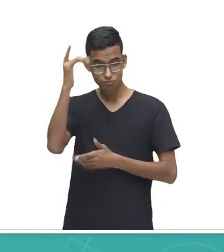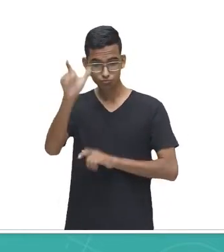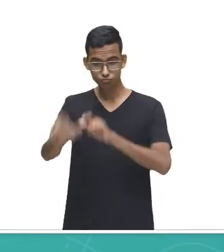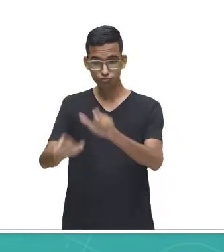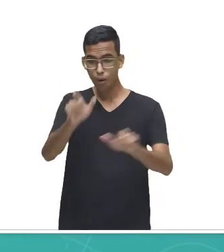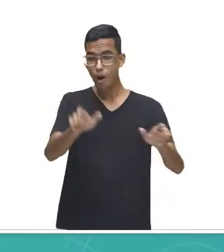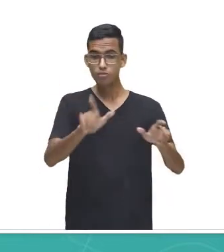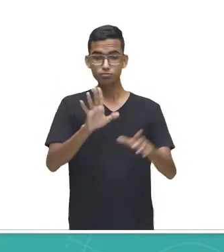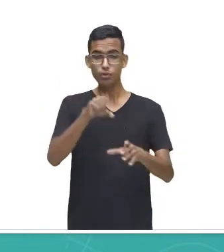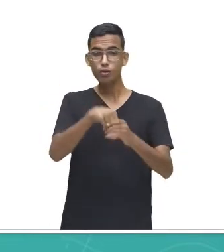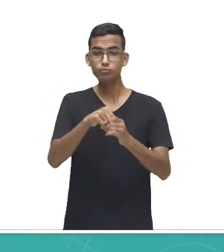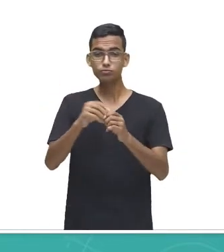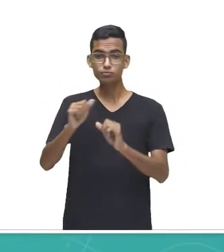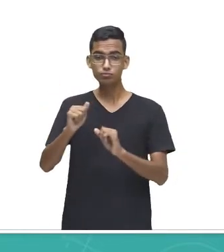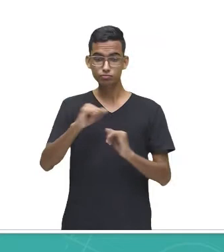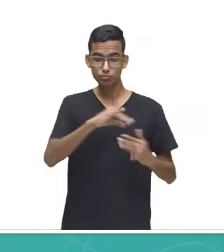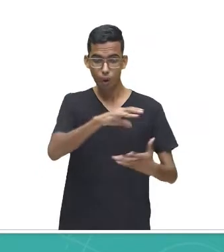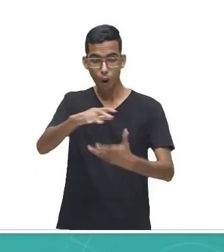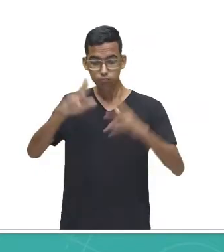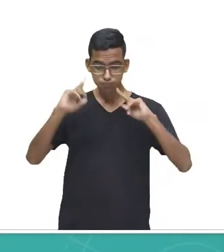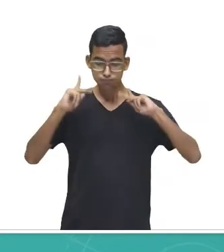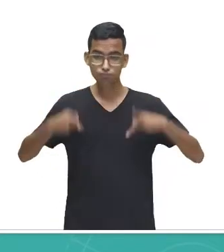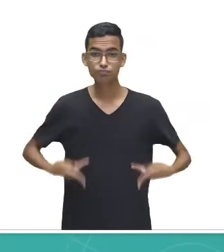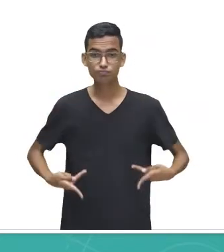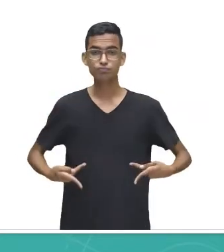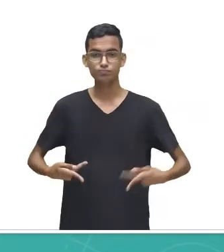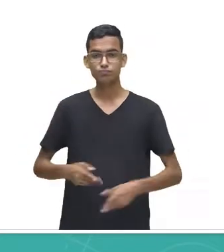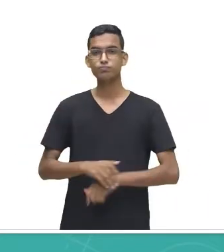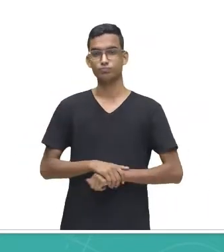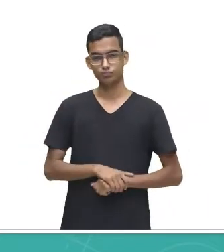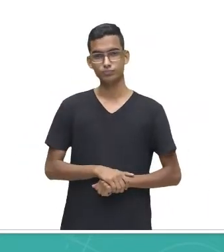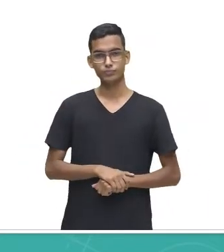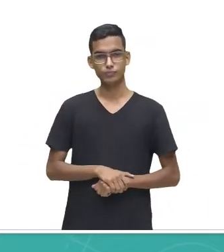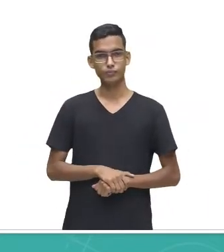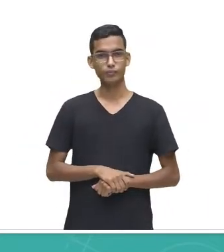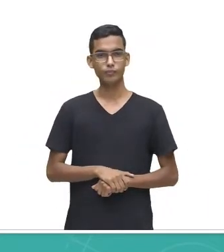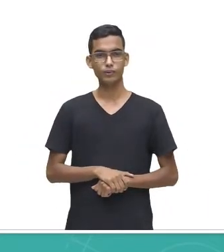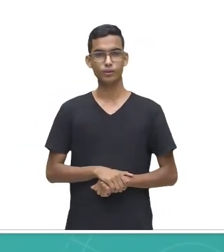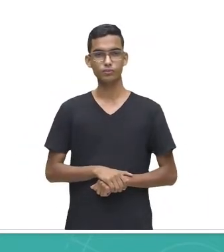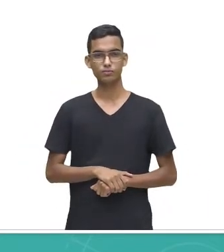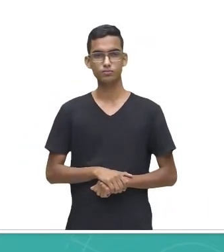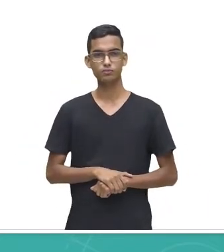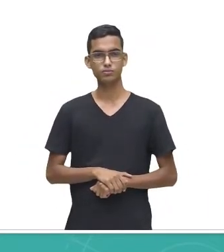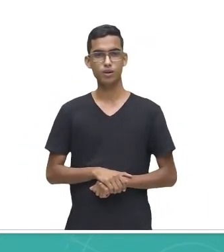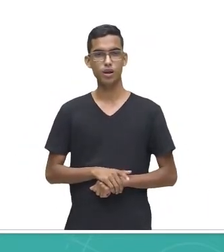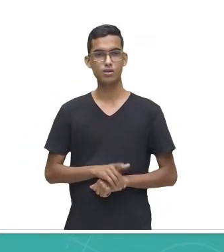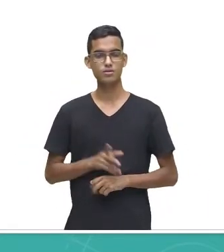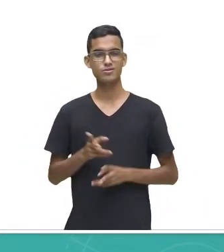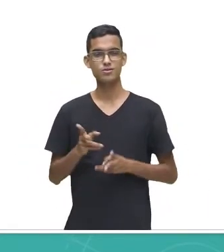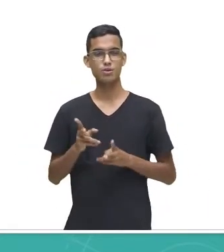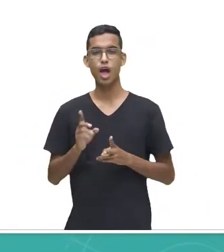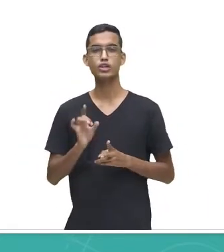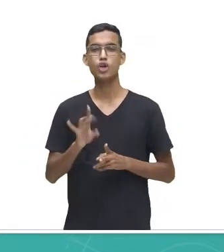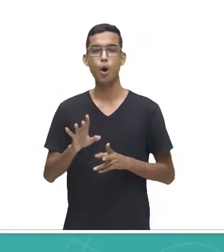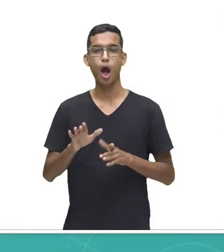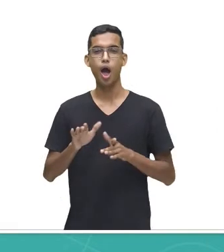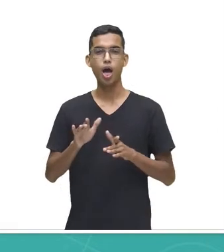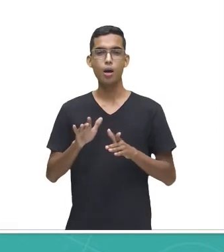E o nosso grande perigo, muitas das vezes, é nós nos fecharmos somente a um padrão,